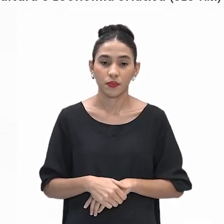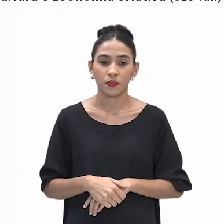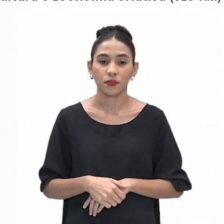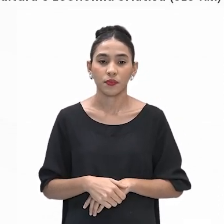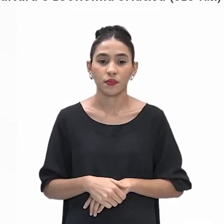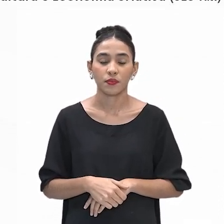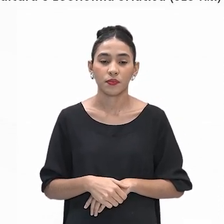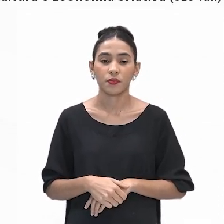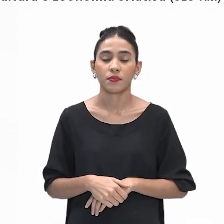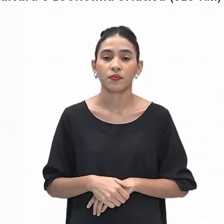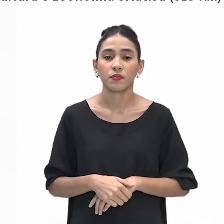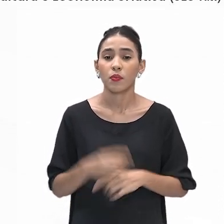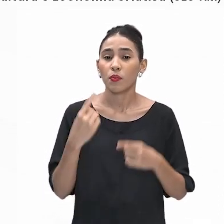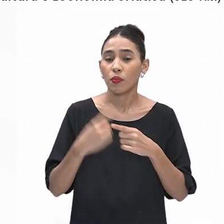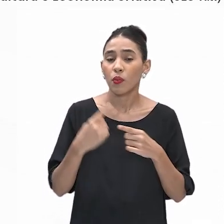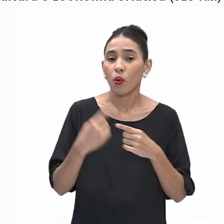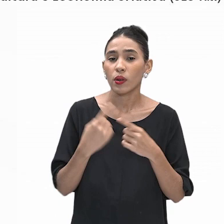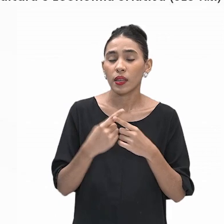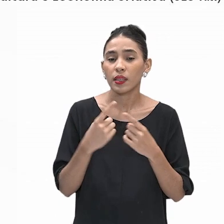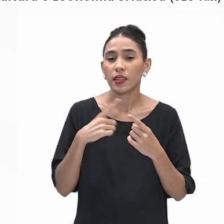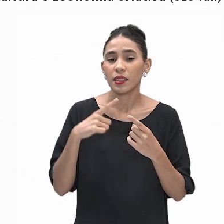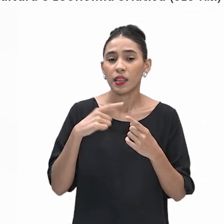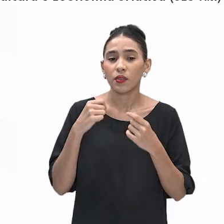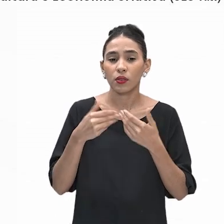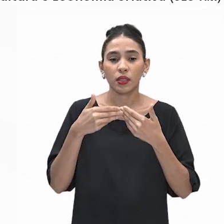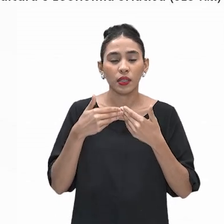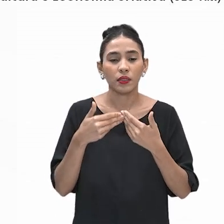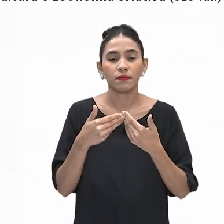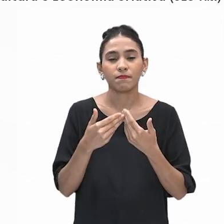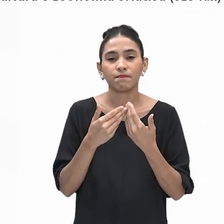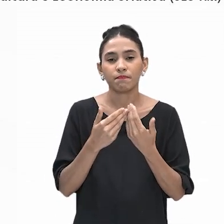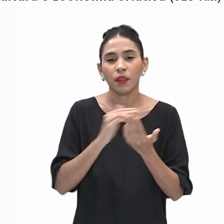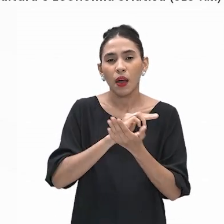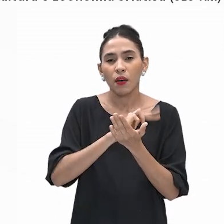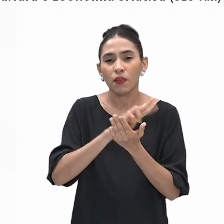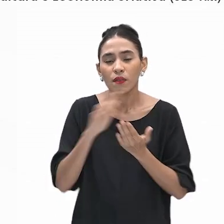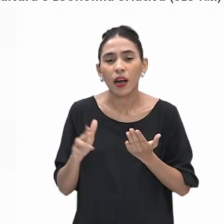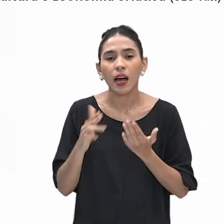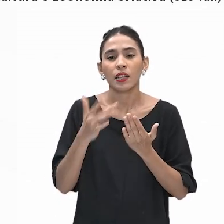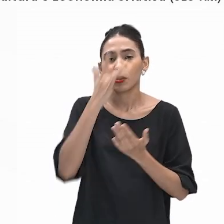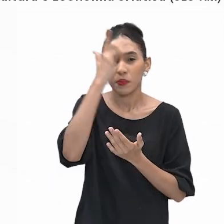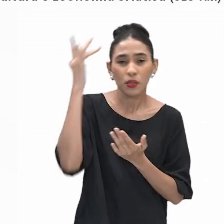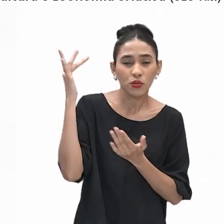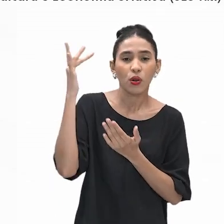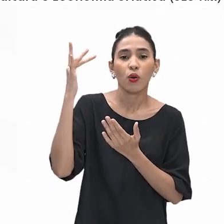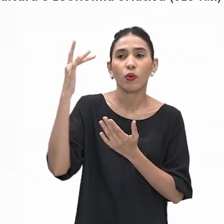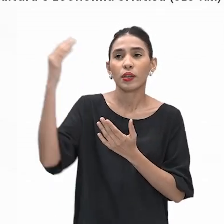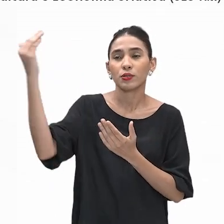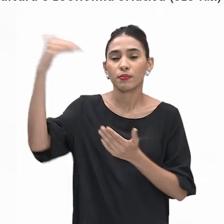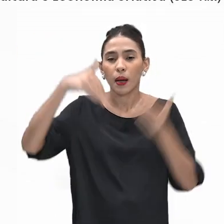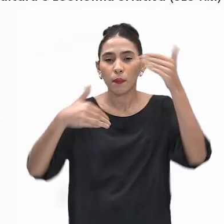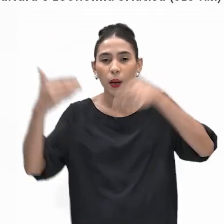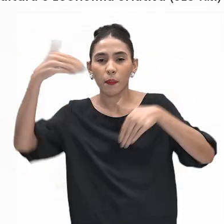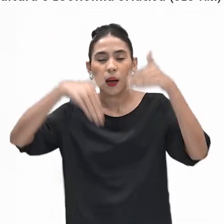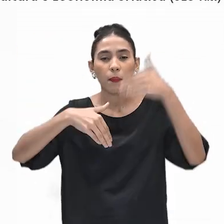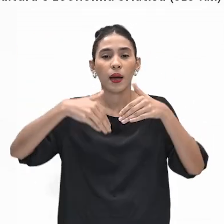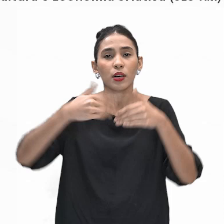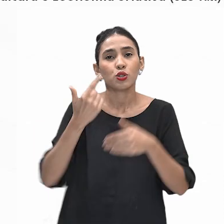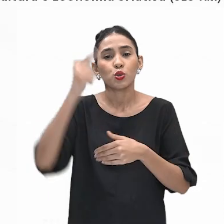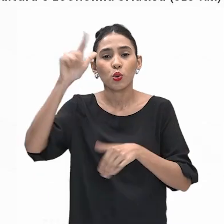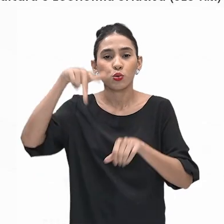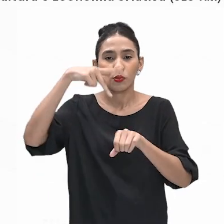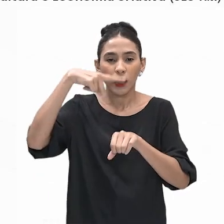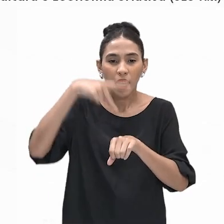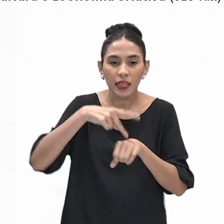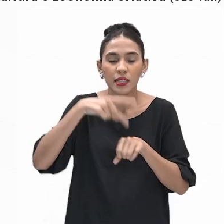Pois possibilitou a vinda de músicos estrangeiros de alta qualidade técnica para ministrar aulas